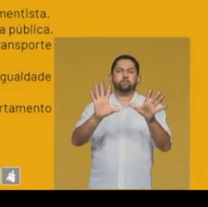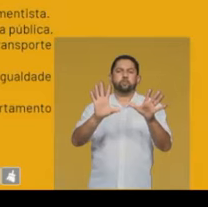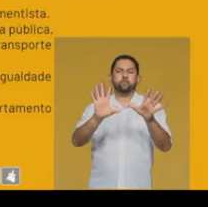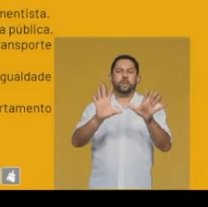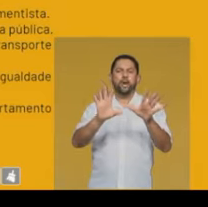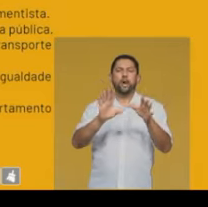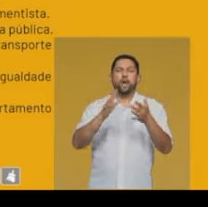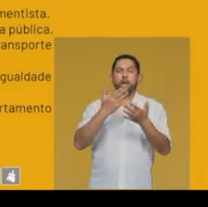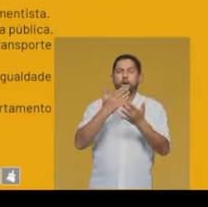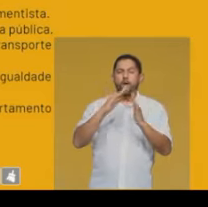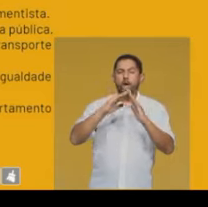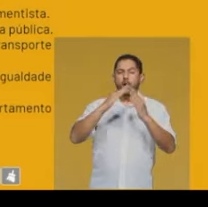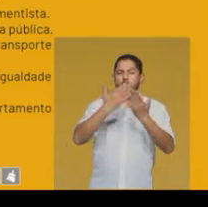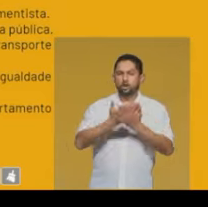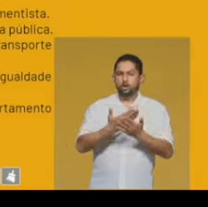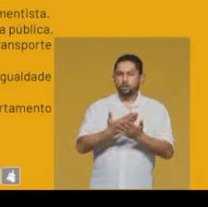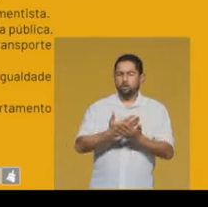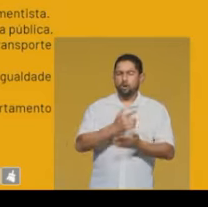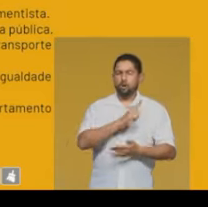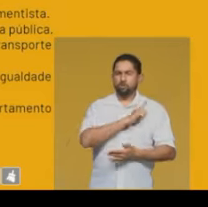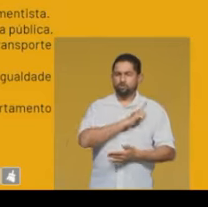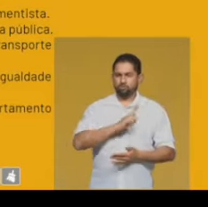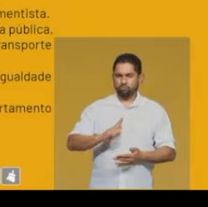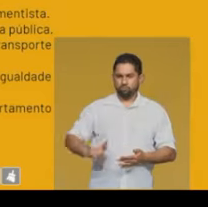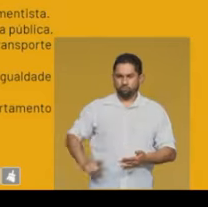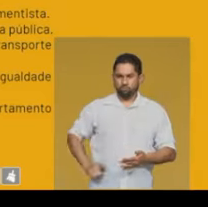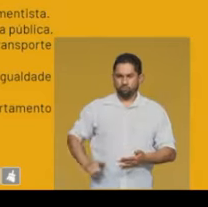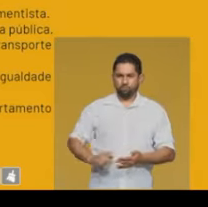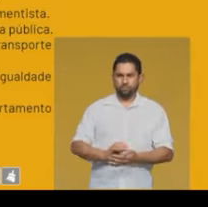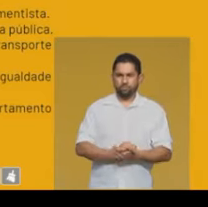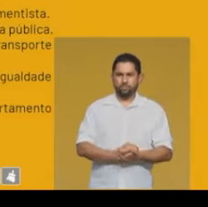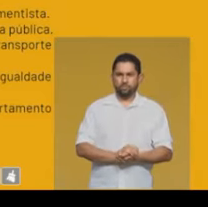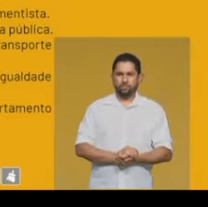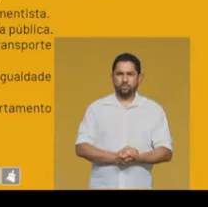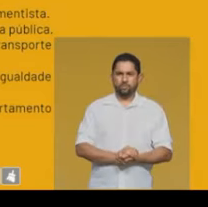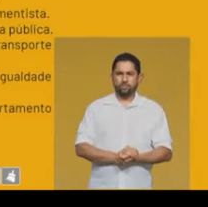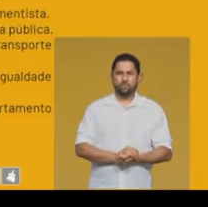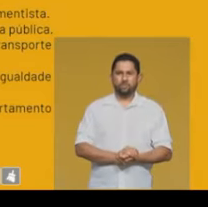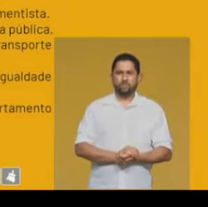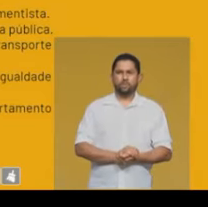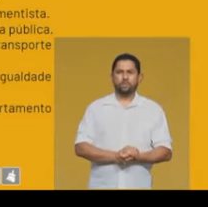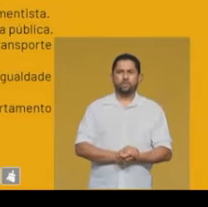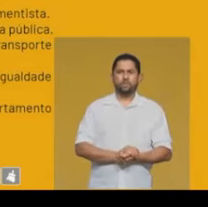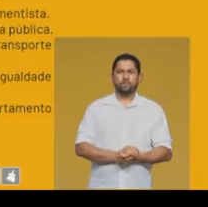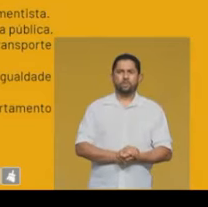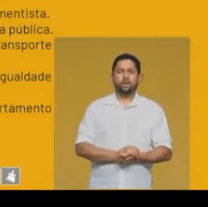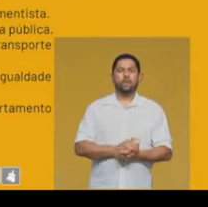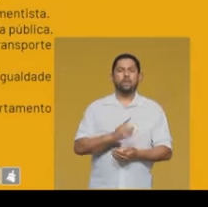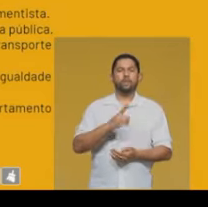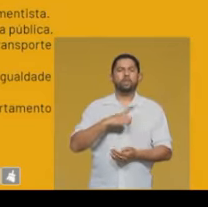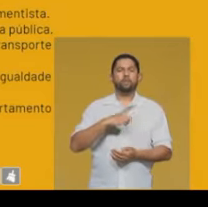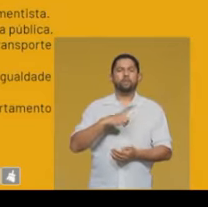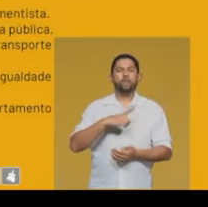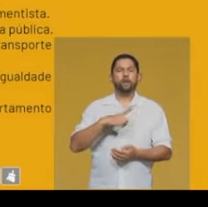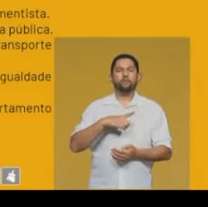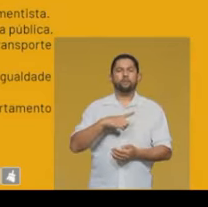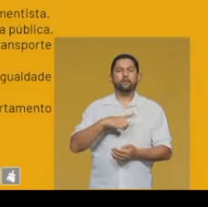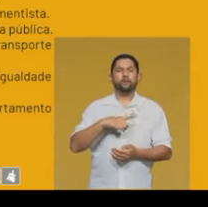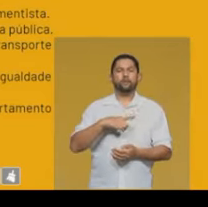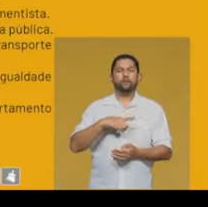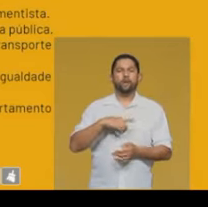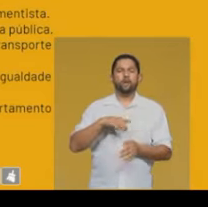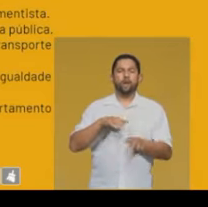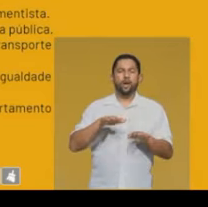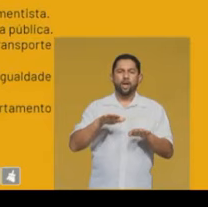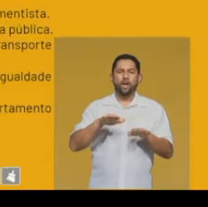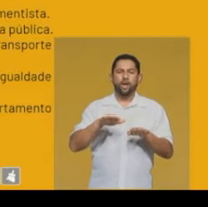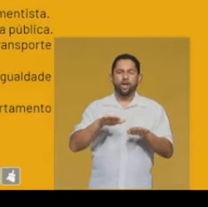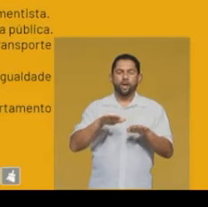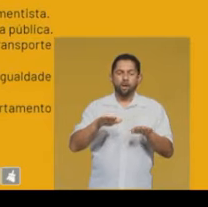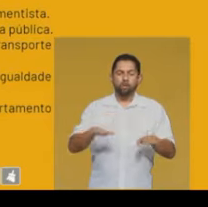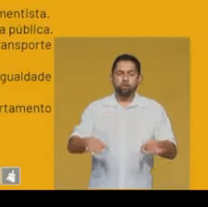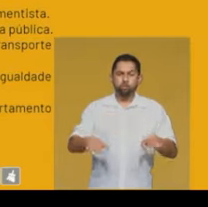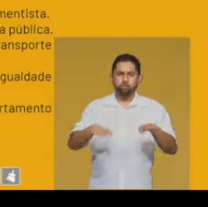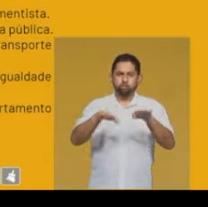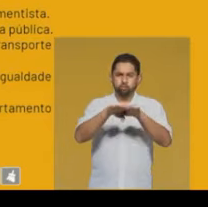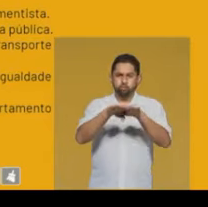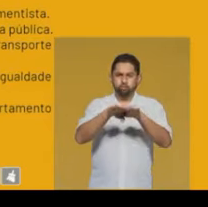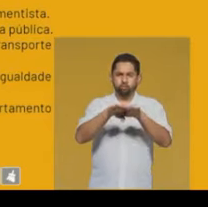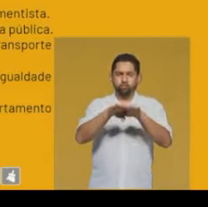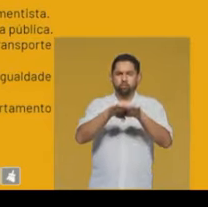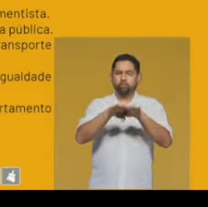de gênero no transporte coletivo. Letra D, deflagração do movimento por igualdade civil. Letra